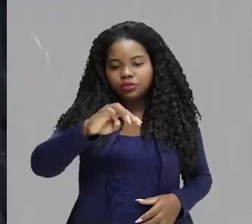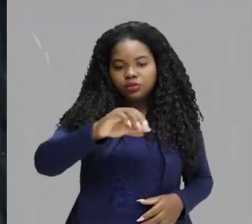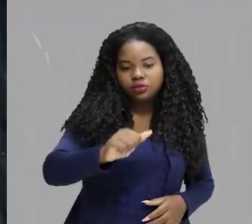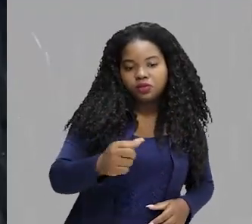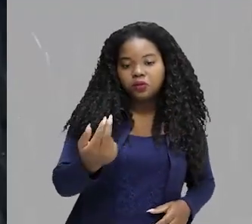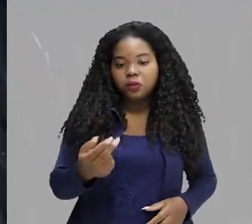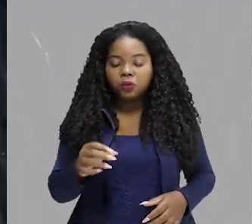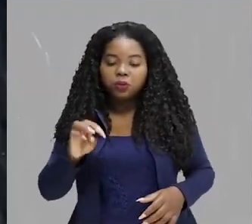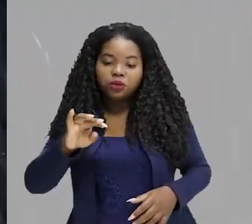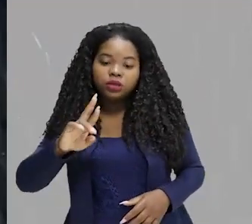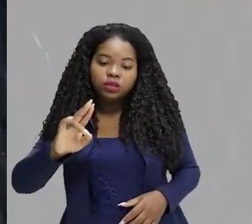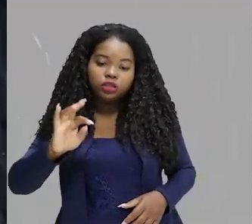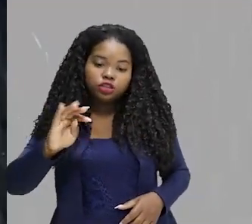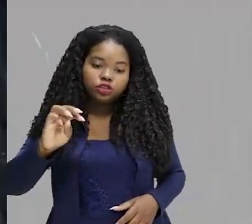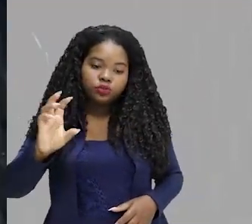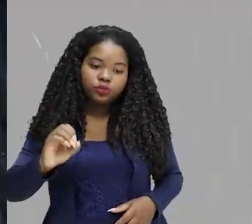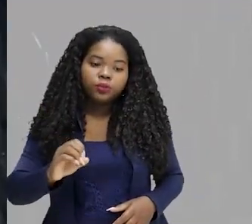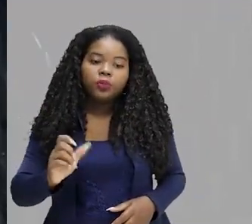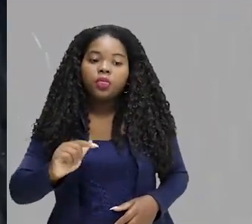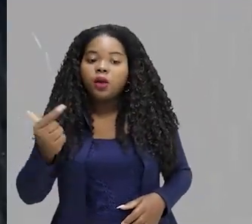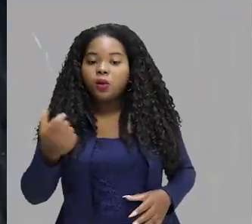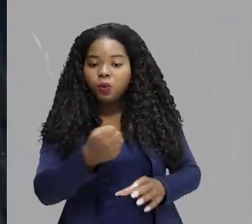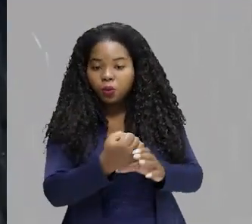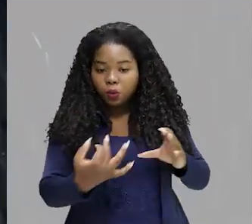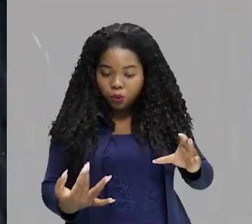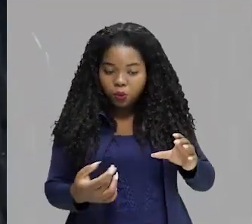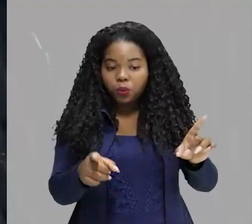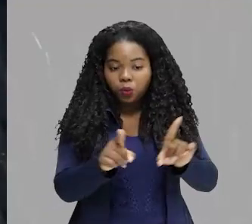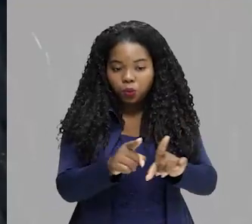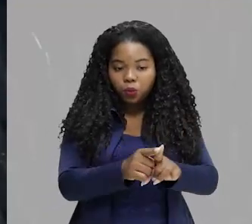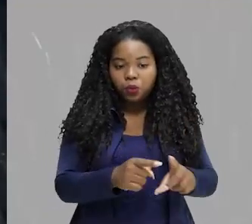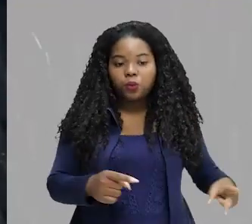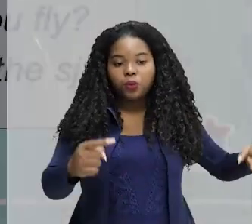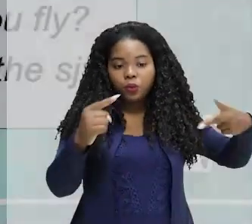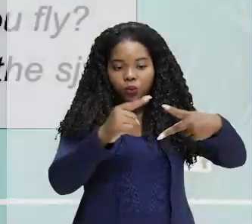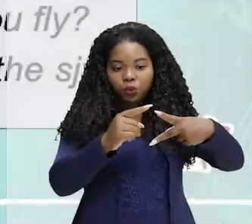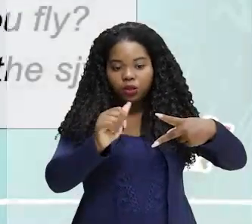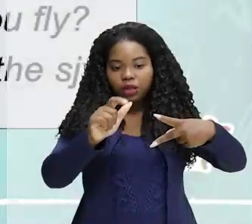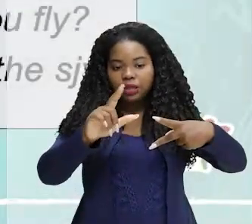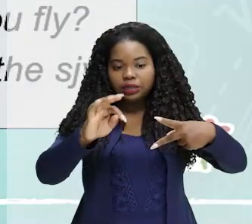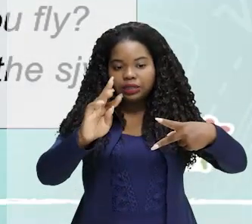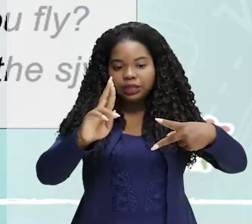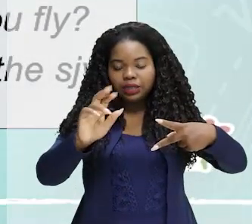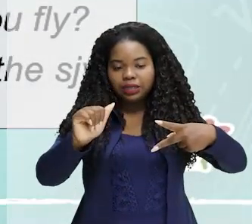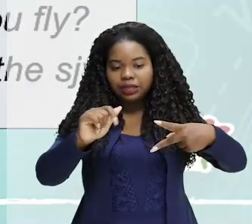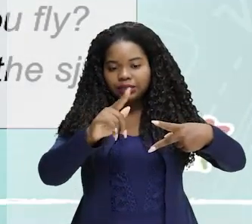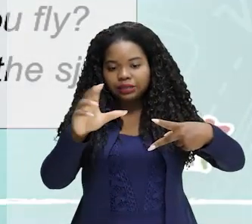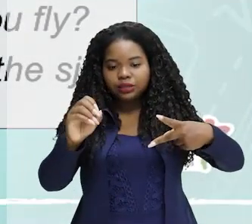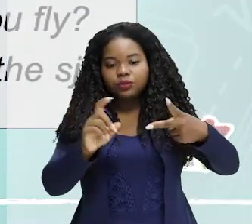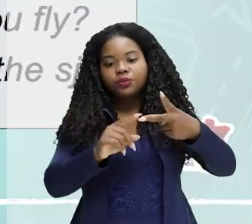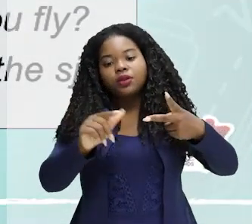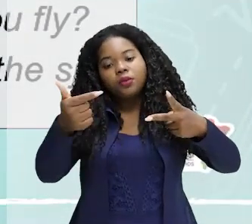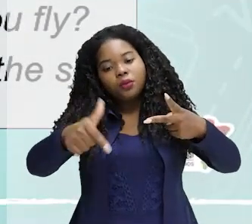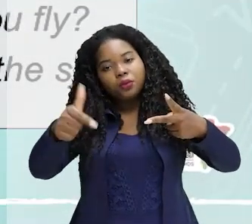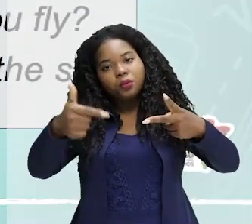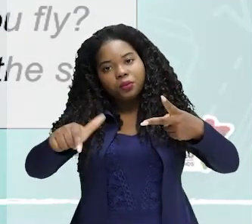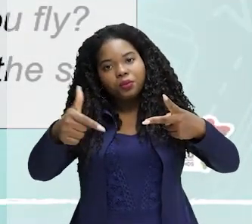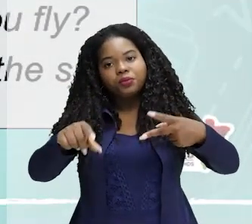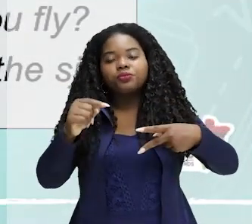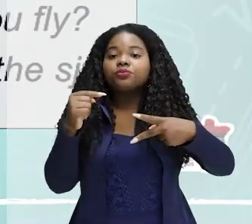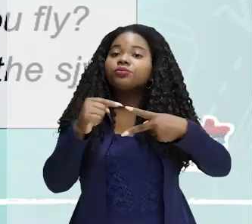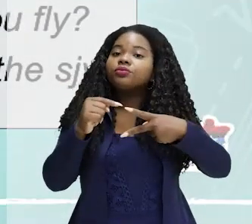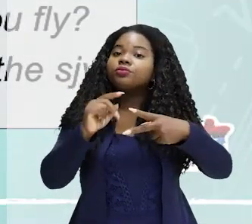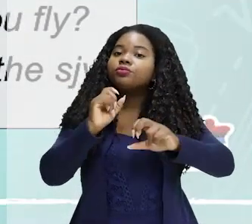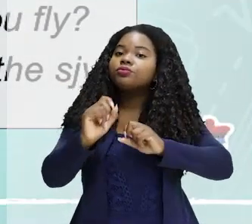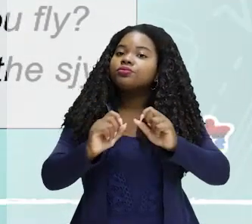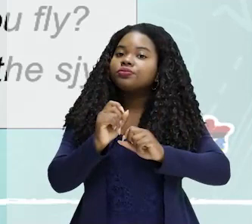próprio ritmo, tá bom? Outras características da poesia são a aliteração e a repetição. A aliteração é